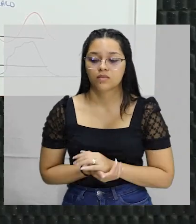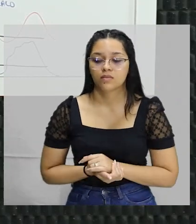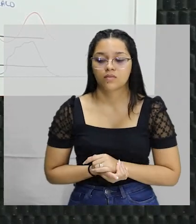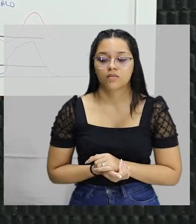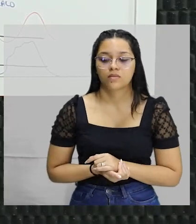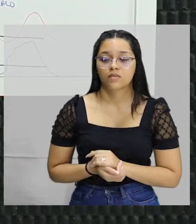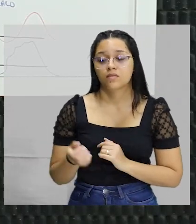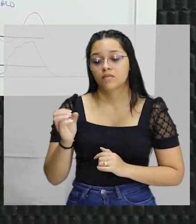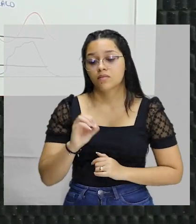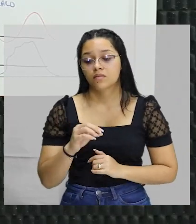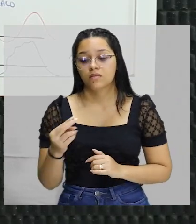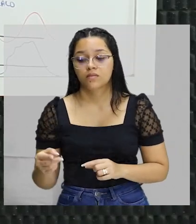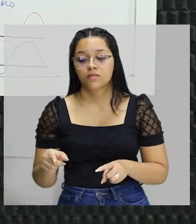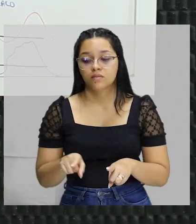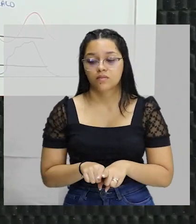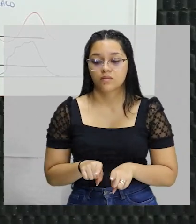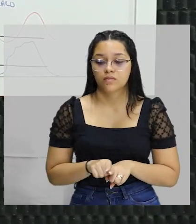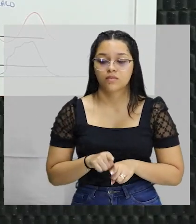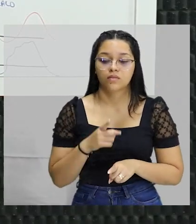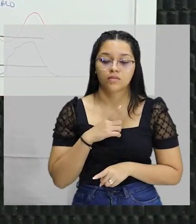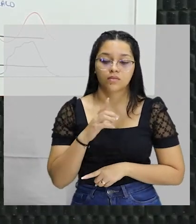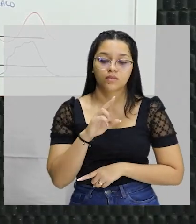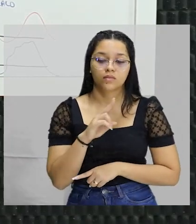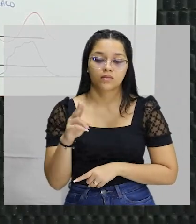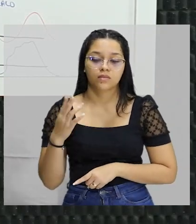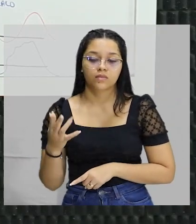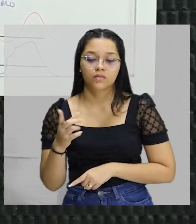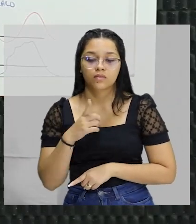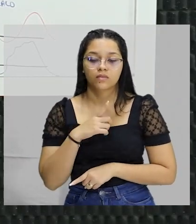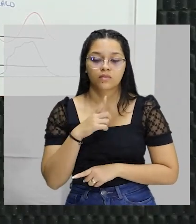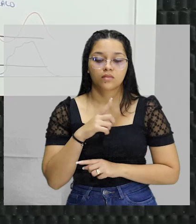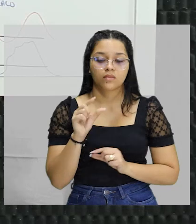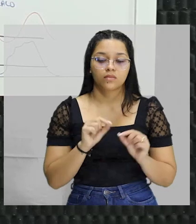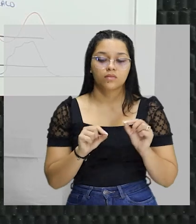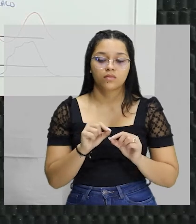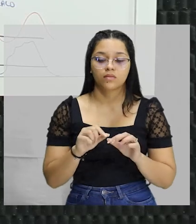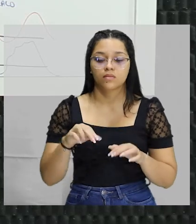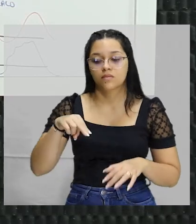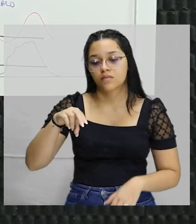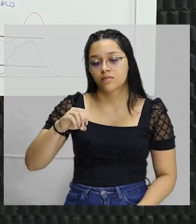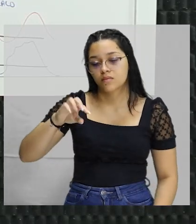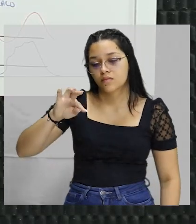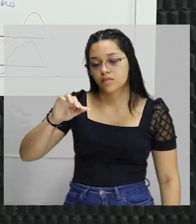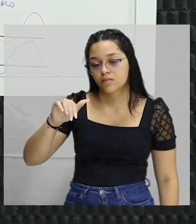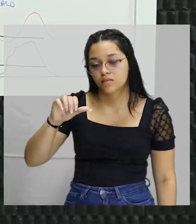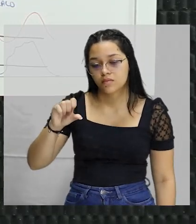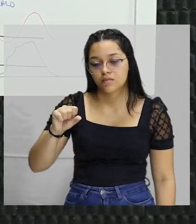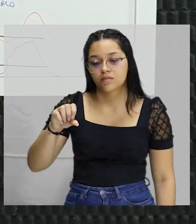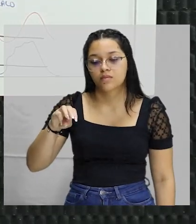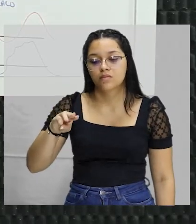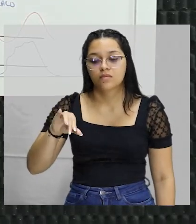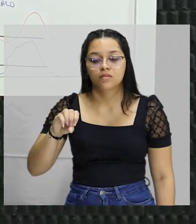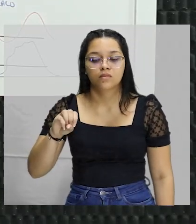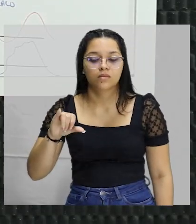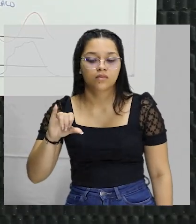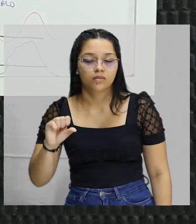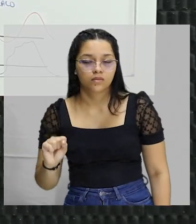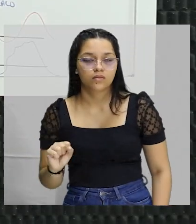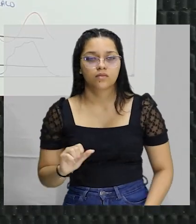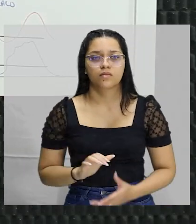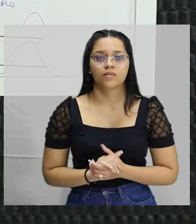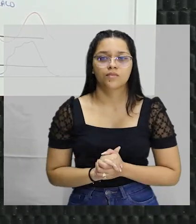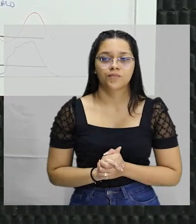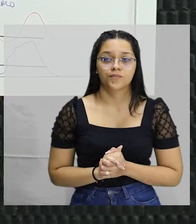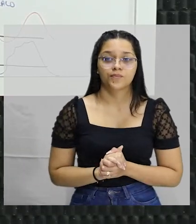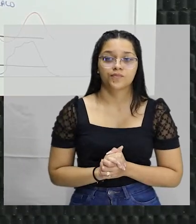certo? Ou nós chamamos de notas musicais, certo? São as notas